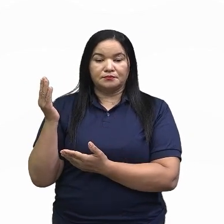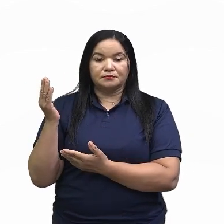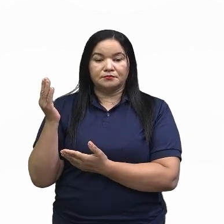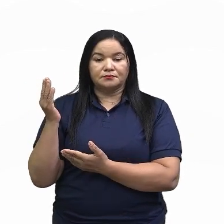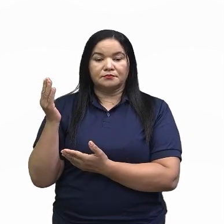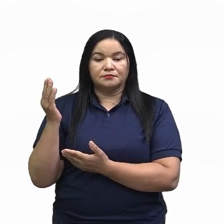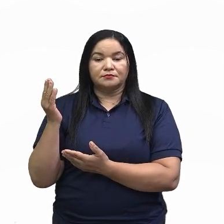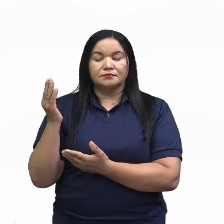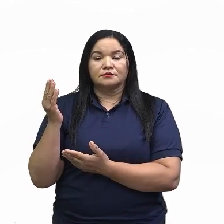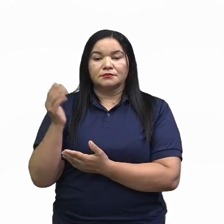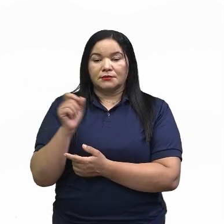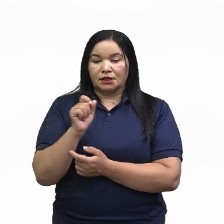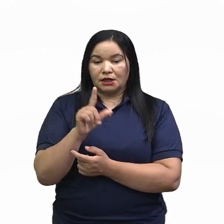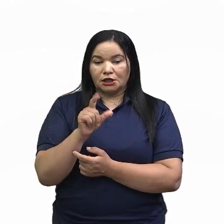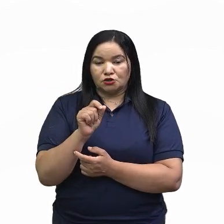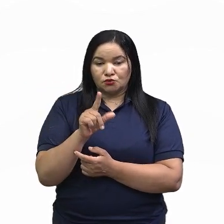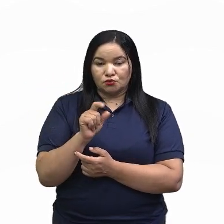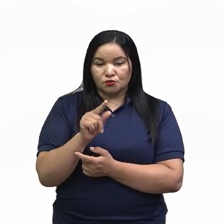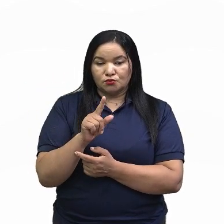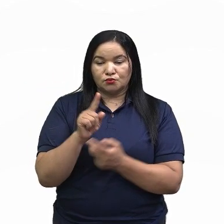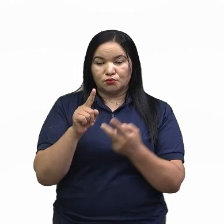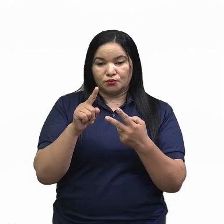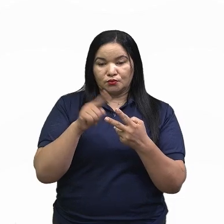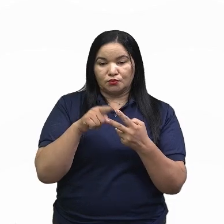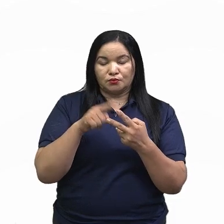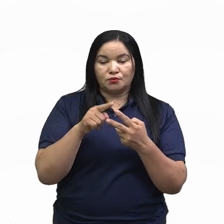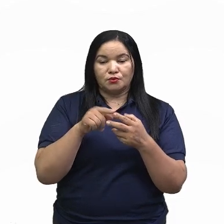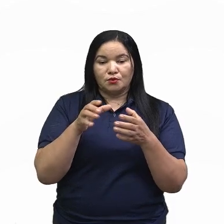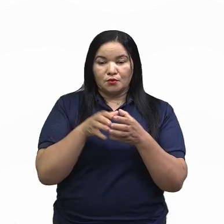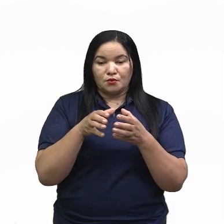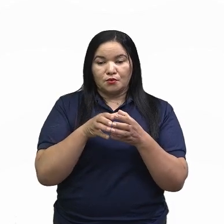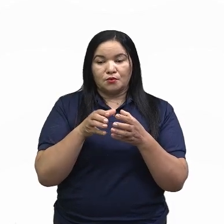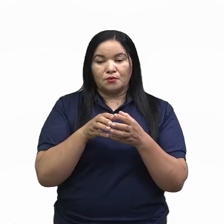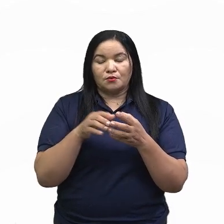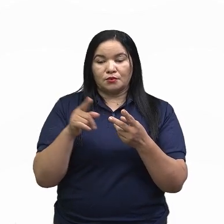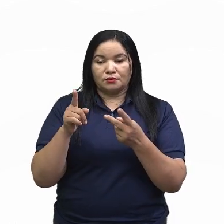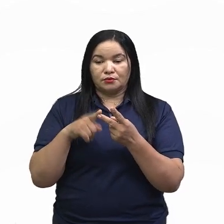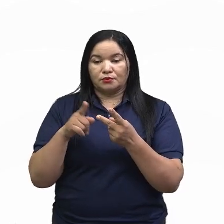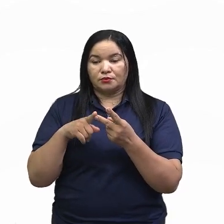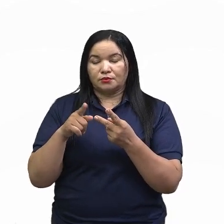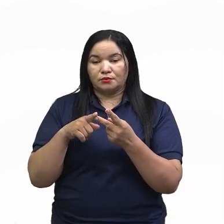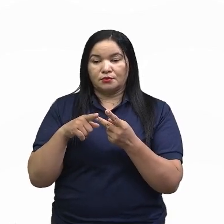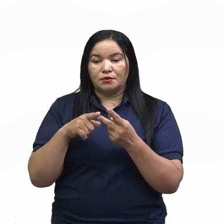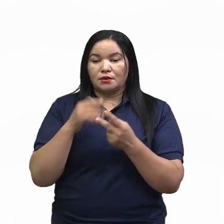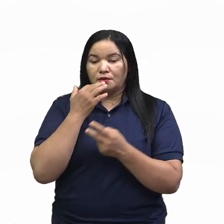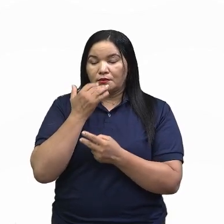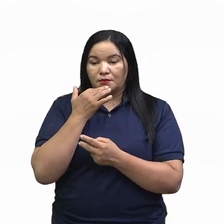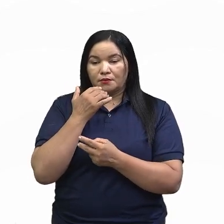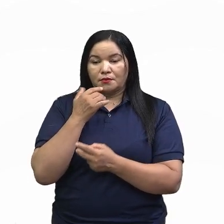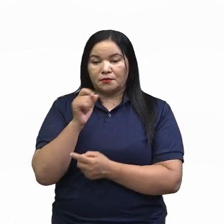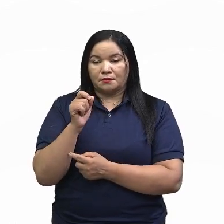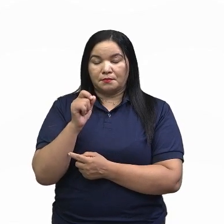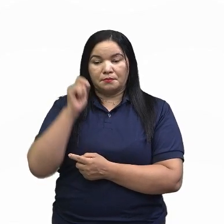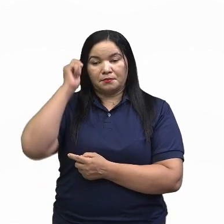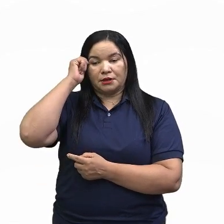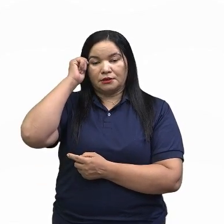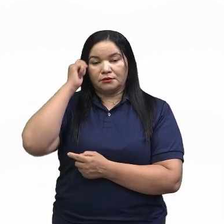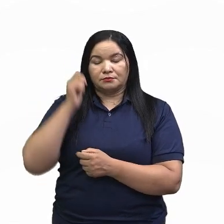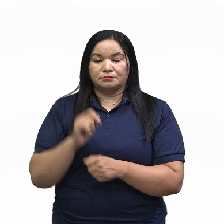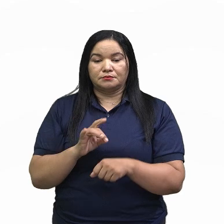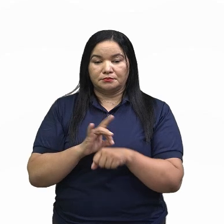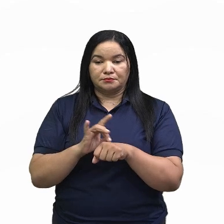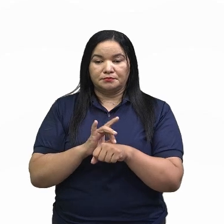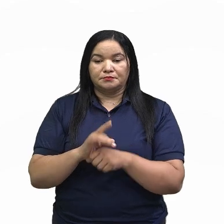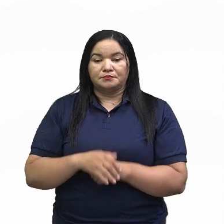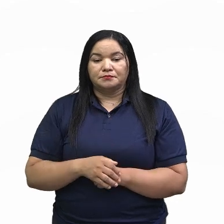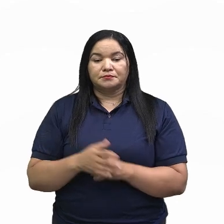tá, o logo em azul, e o dos aliancistas na cor preta, tá? Vamos lá entender um pouco